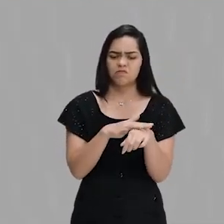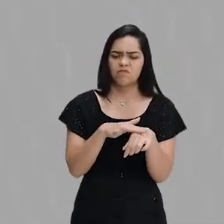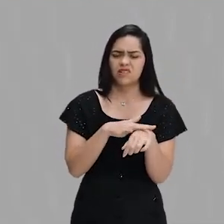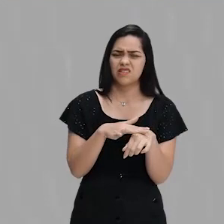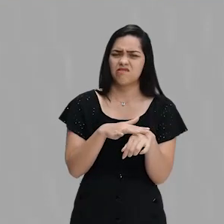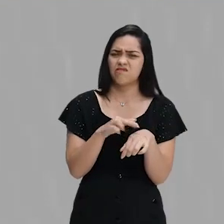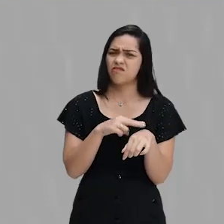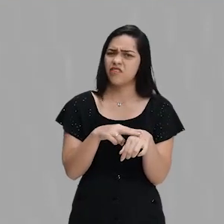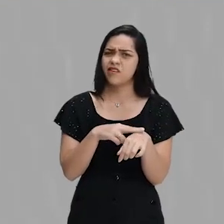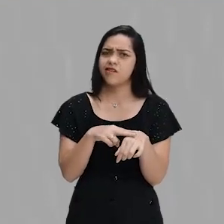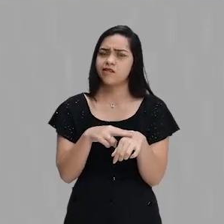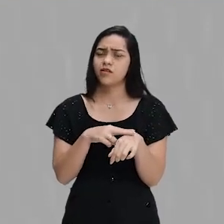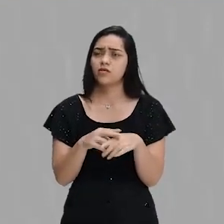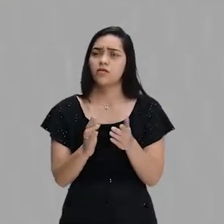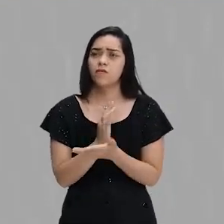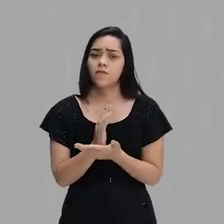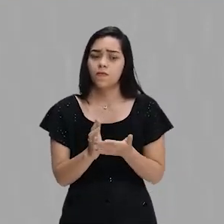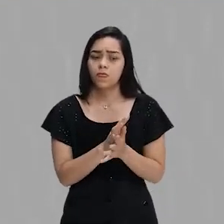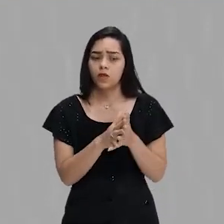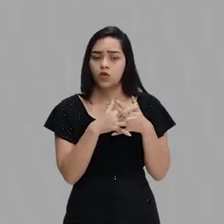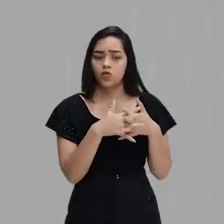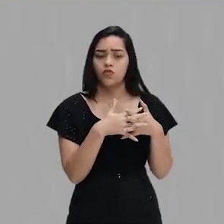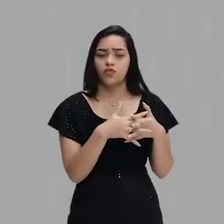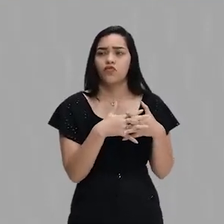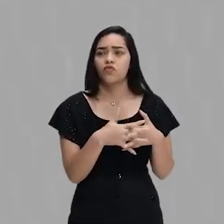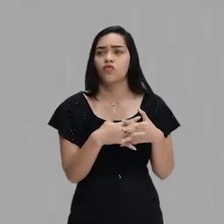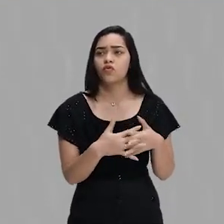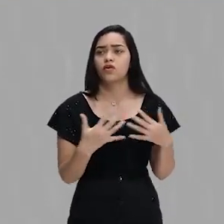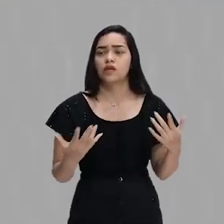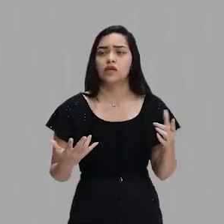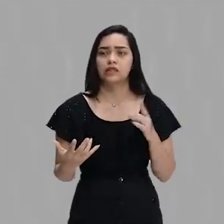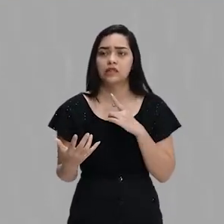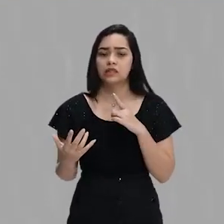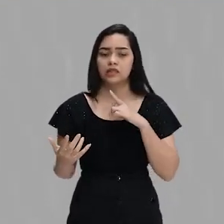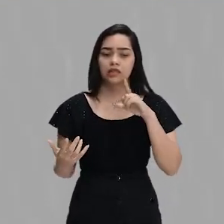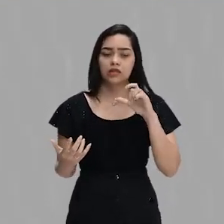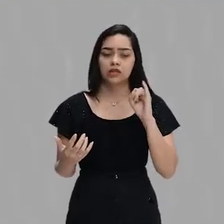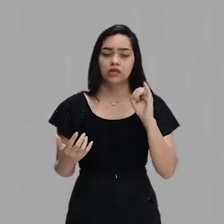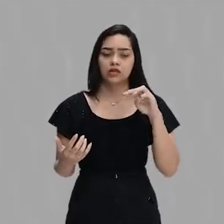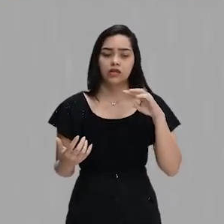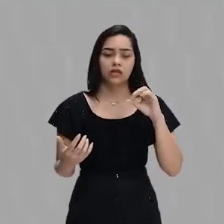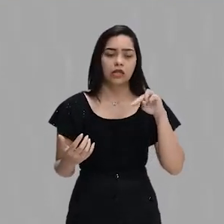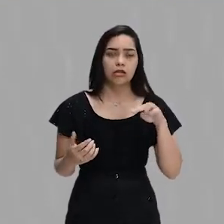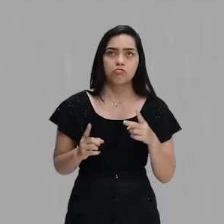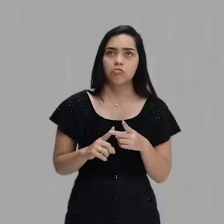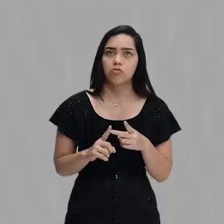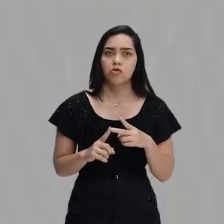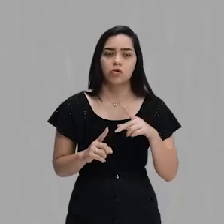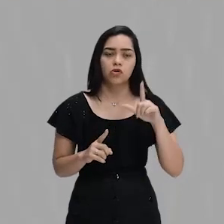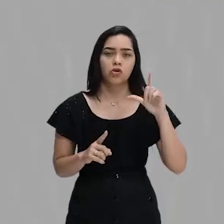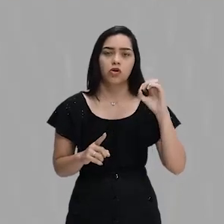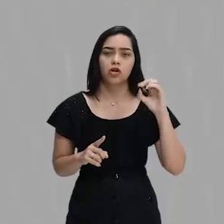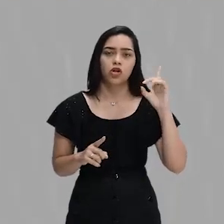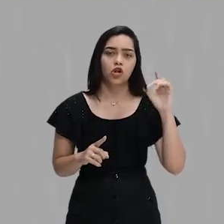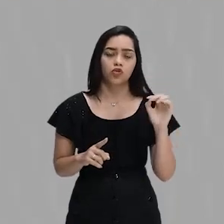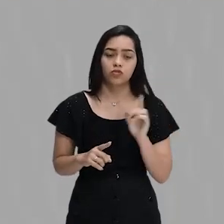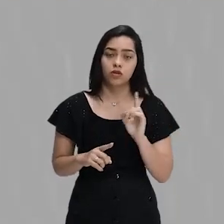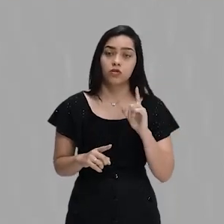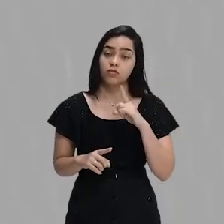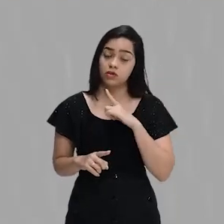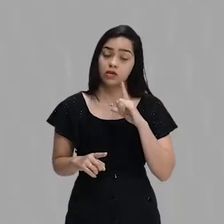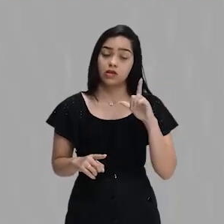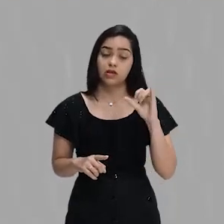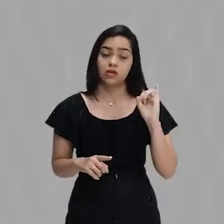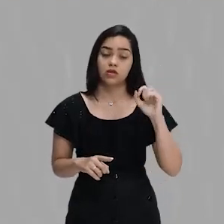esverdeada. Muitos até confundem, dizendo que isso aqui é limo, lodo, mas, na verdade, isso aqui a gente chama de